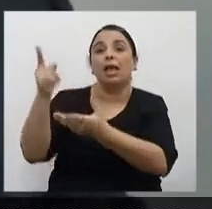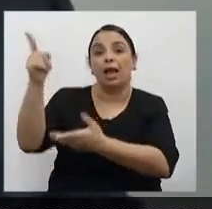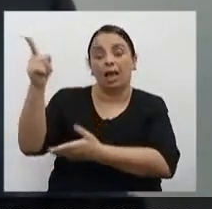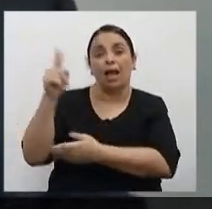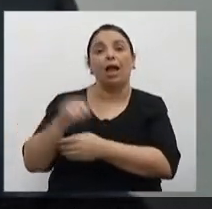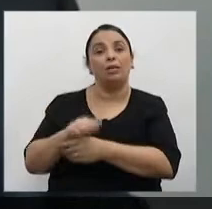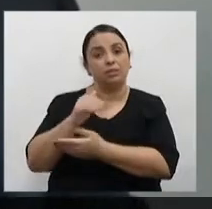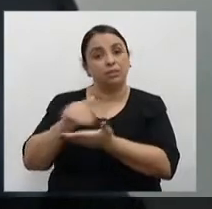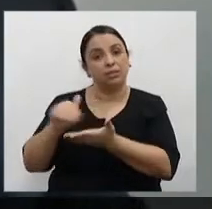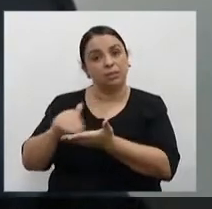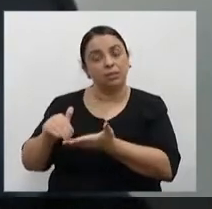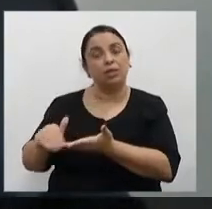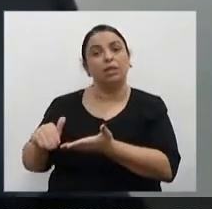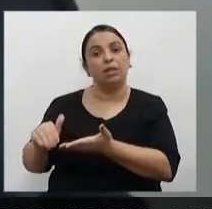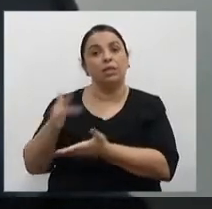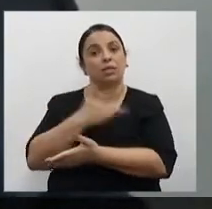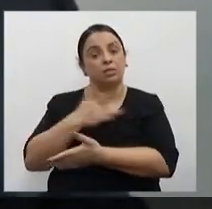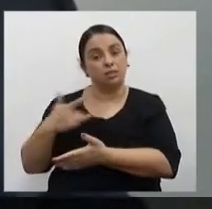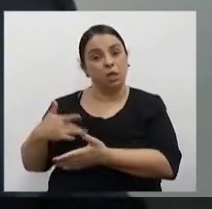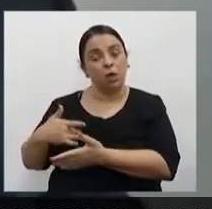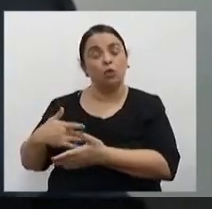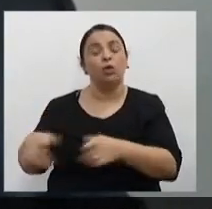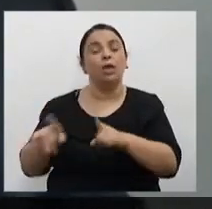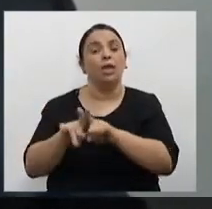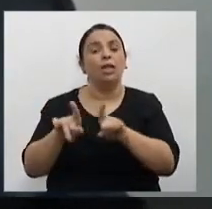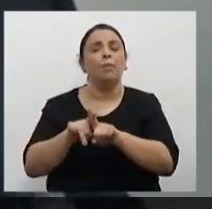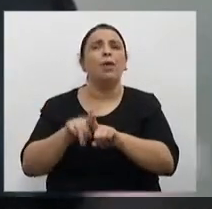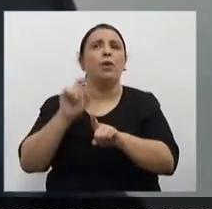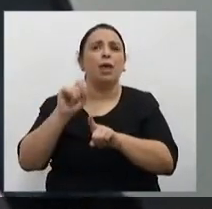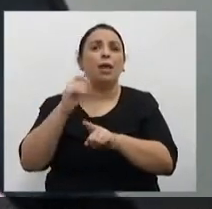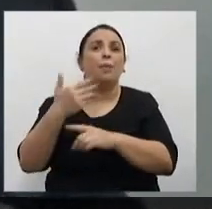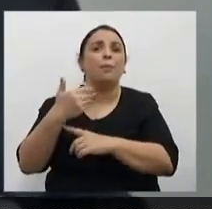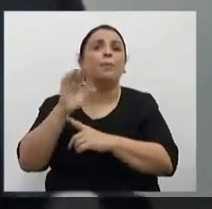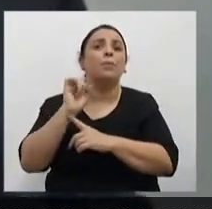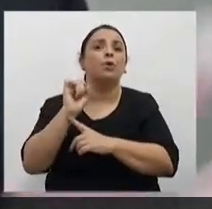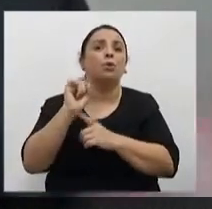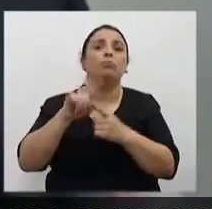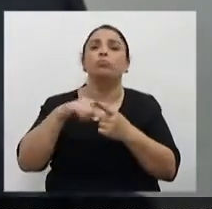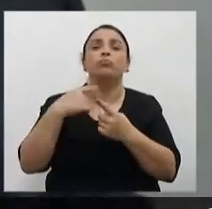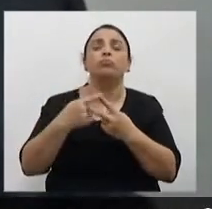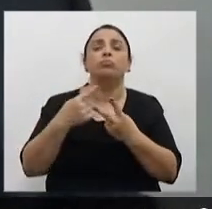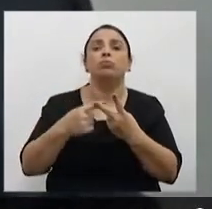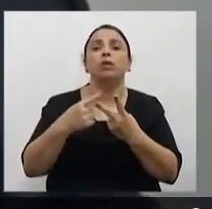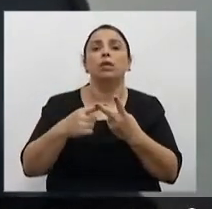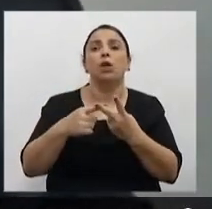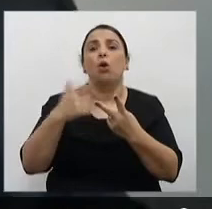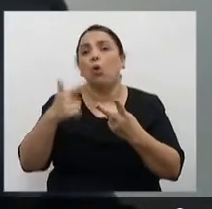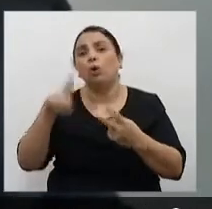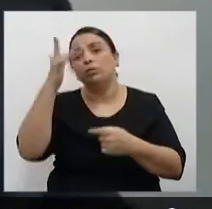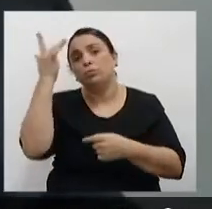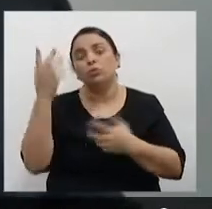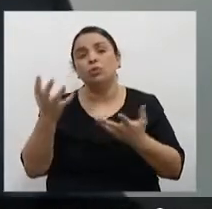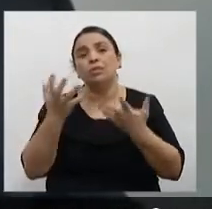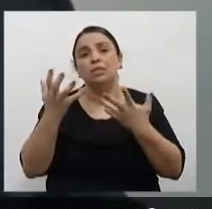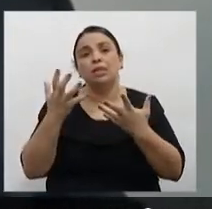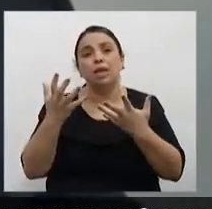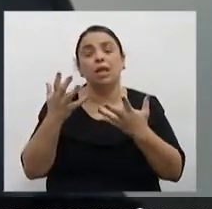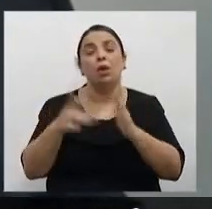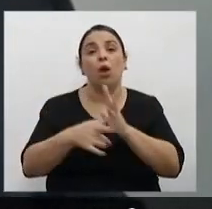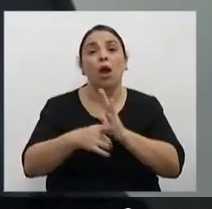nos procurado como deputado, também querendo ser vacinados previamente.